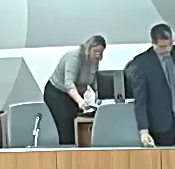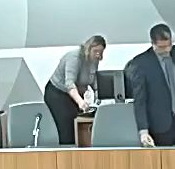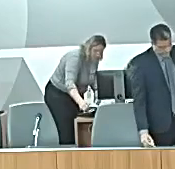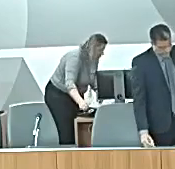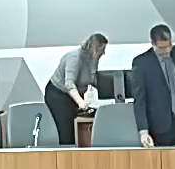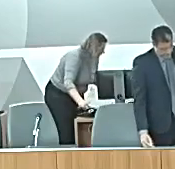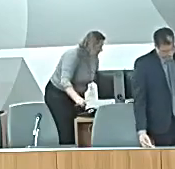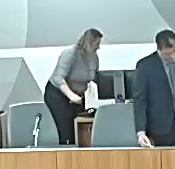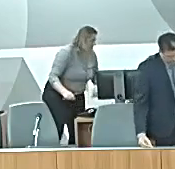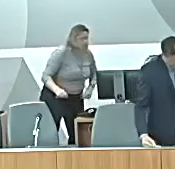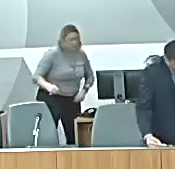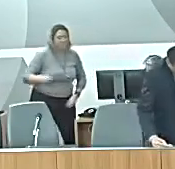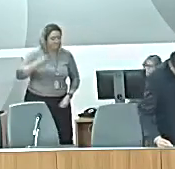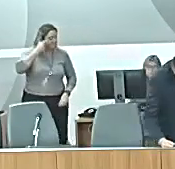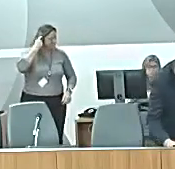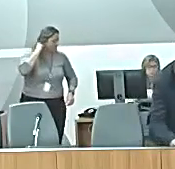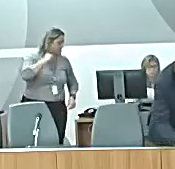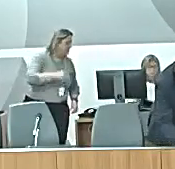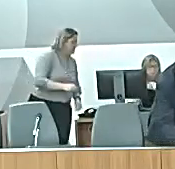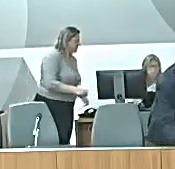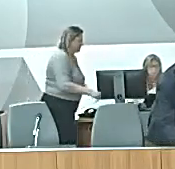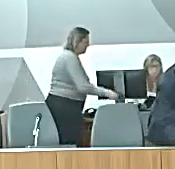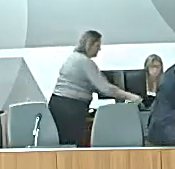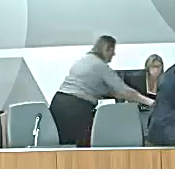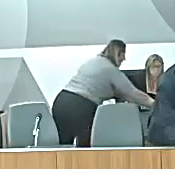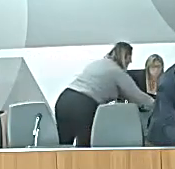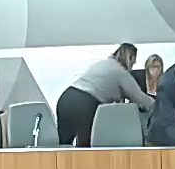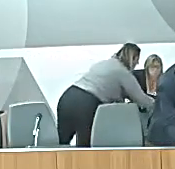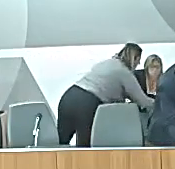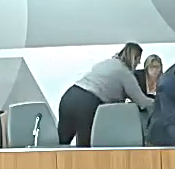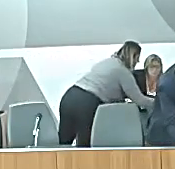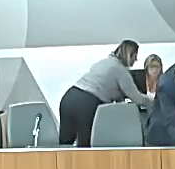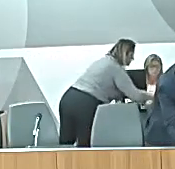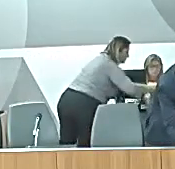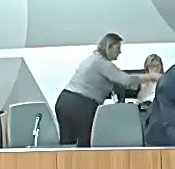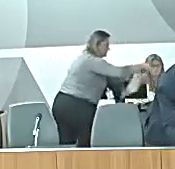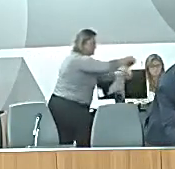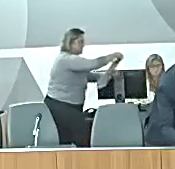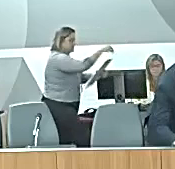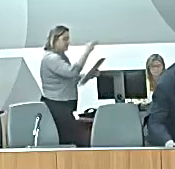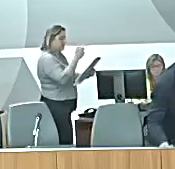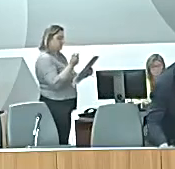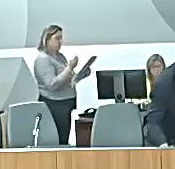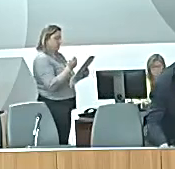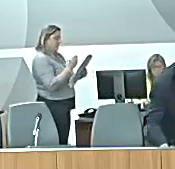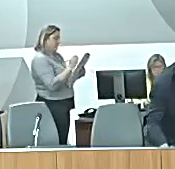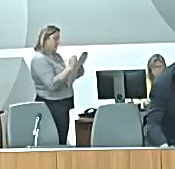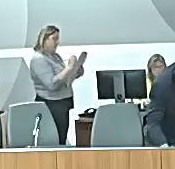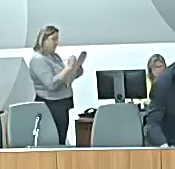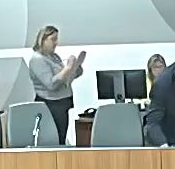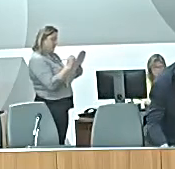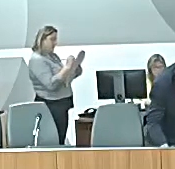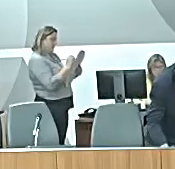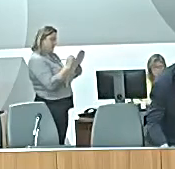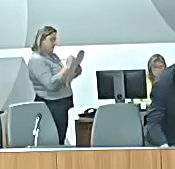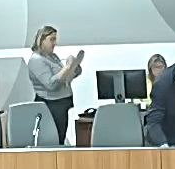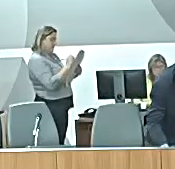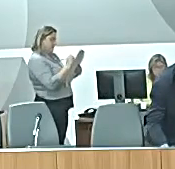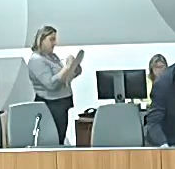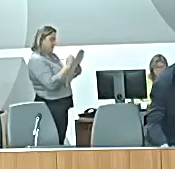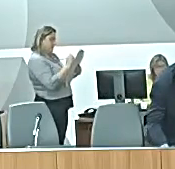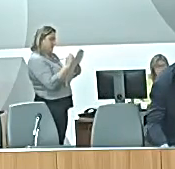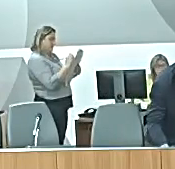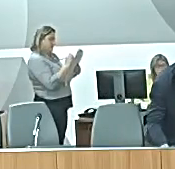hábil à presidência informa que não há a ser lida por se tratar da primeira reunião conjunta das duas comissões de administração